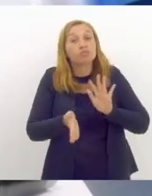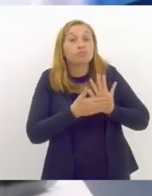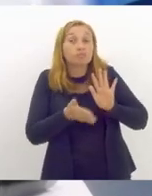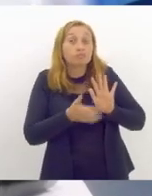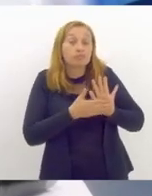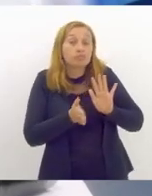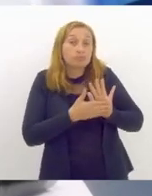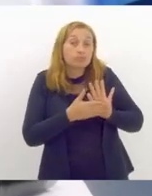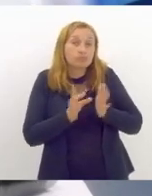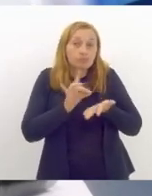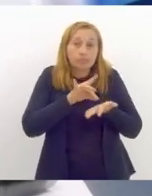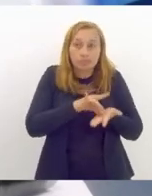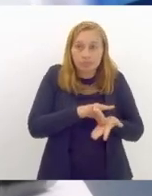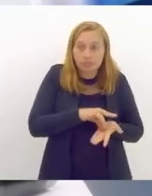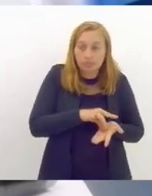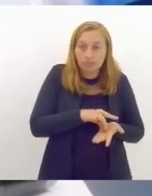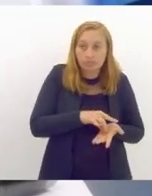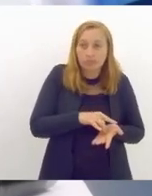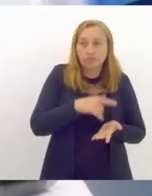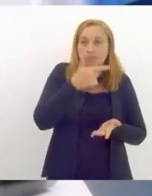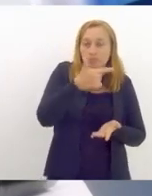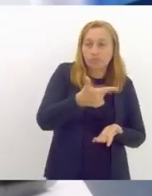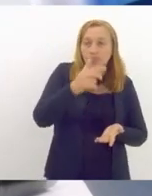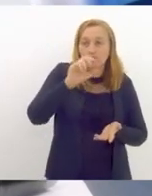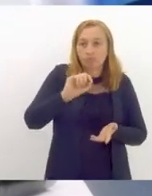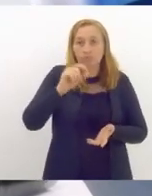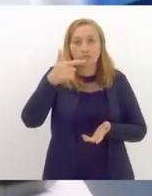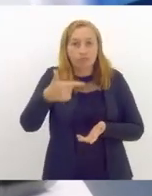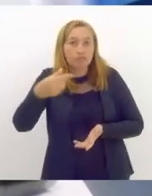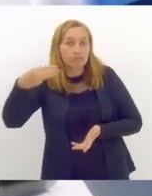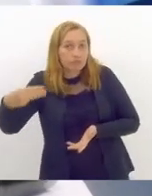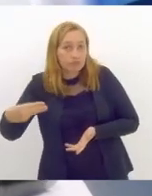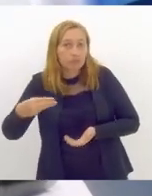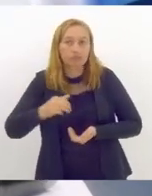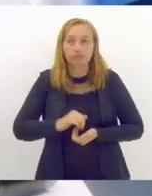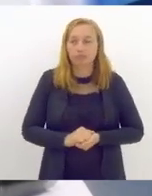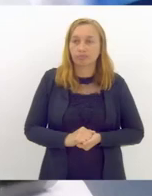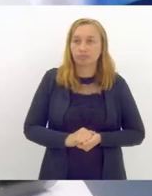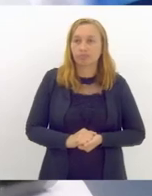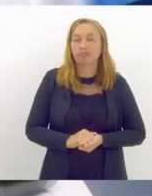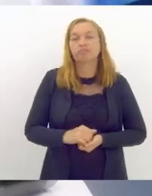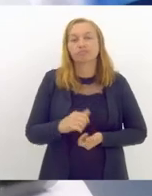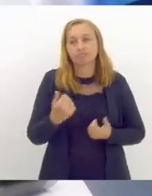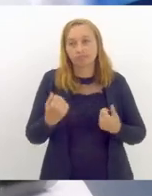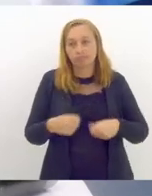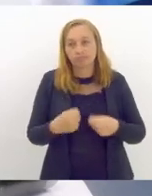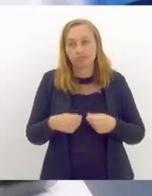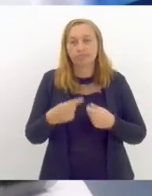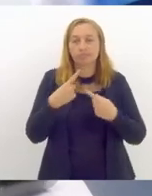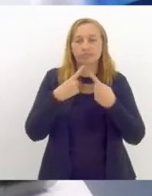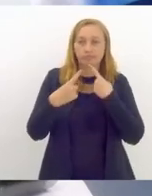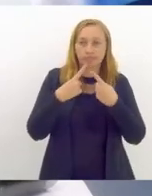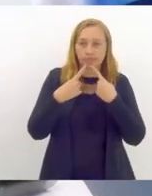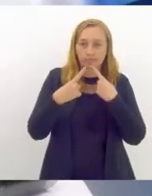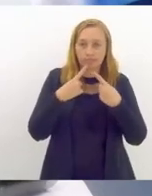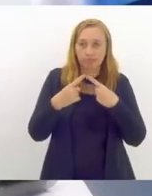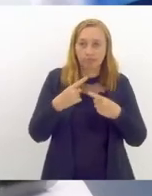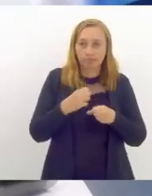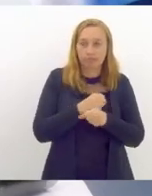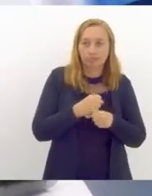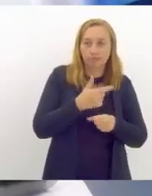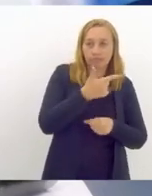original era 2023 por via de consequência tinha que se discutir em